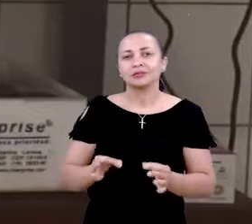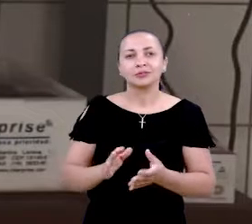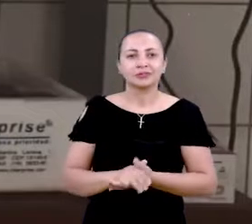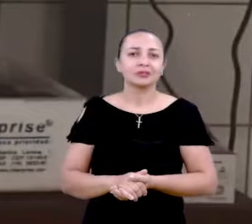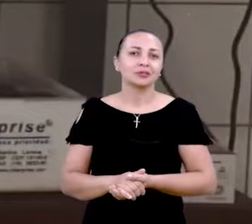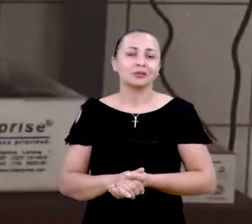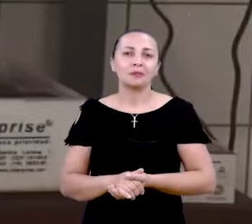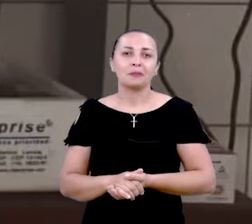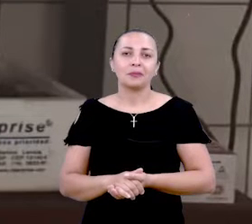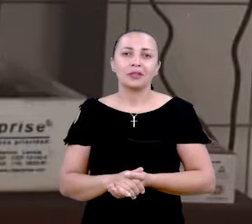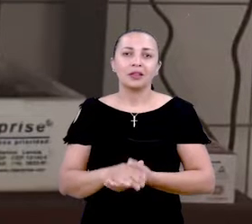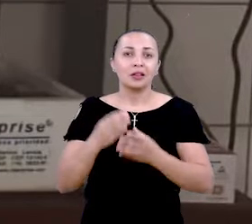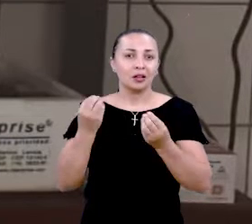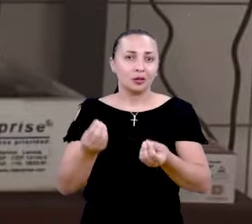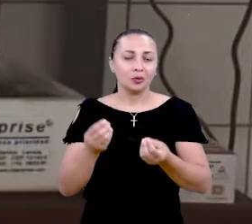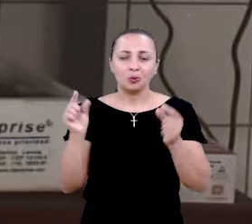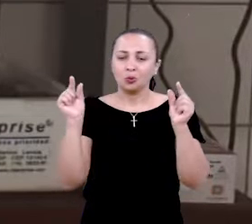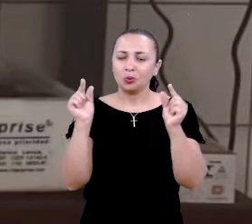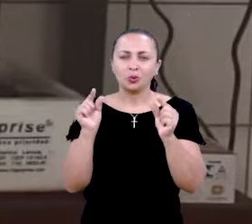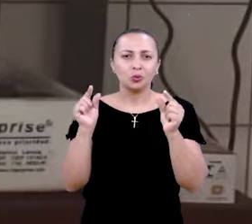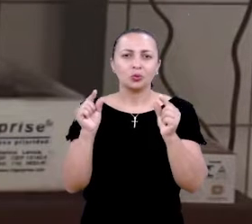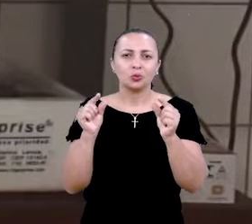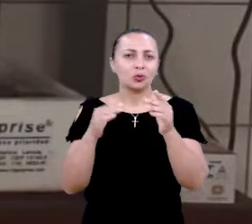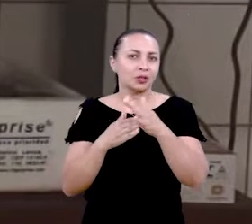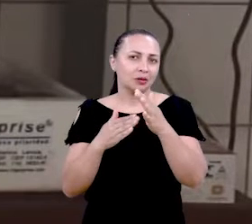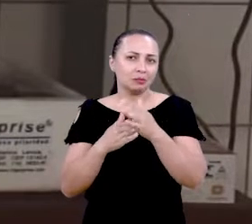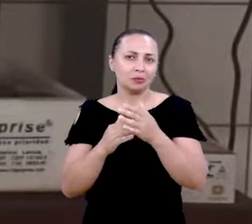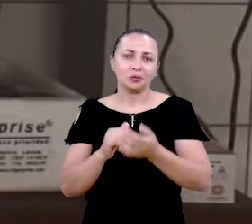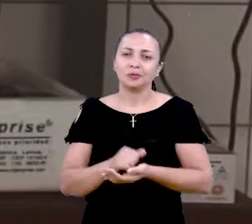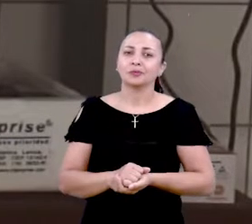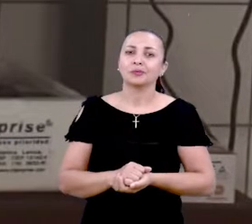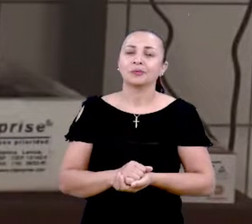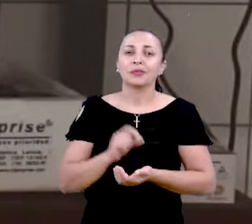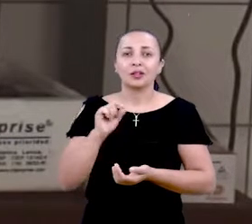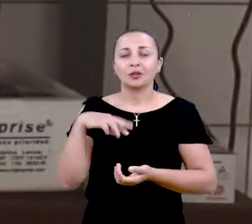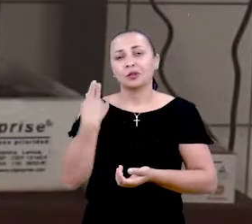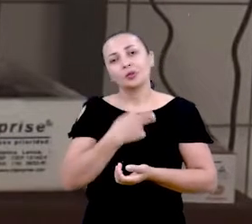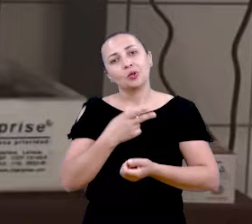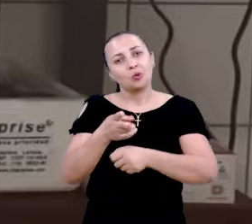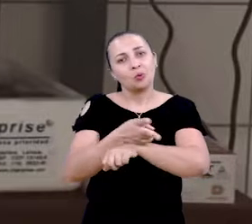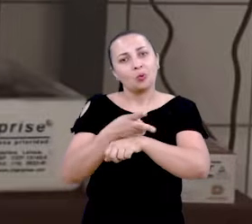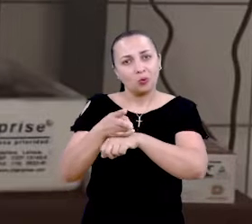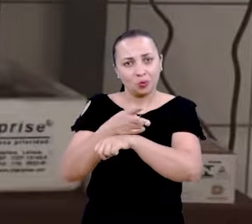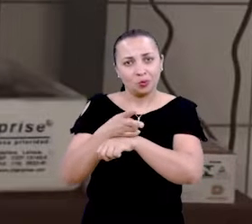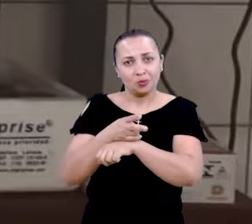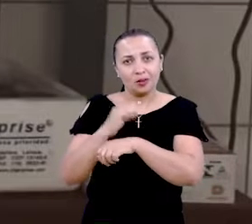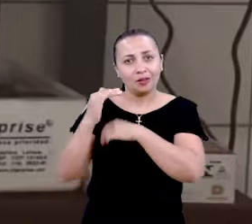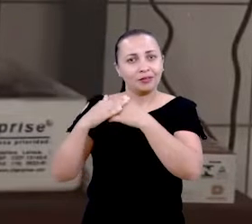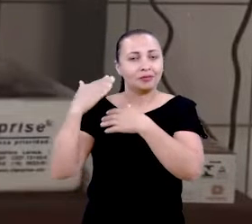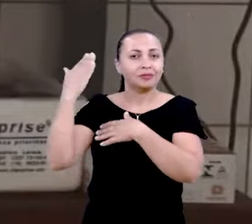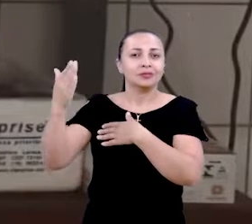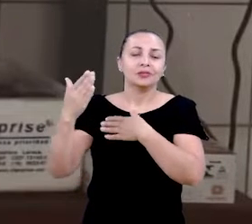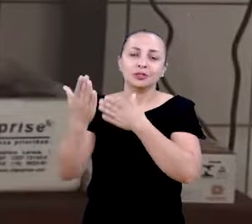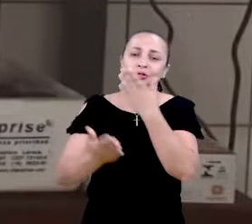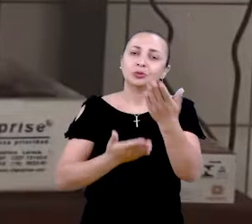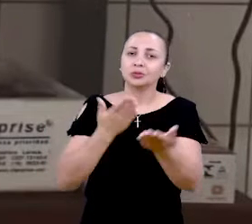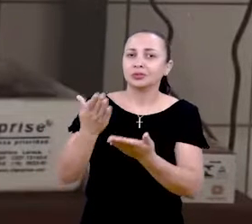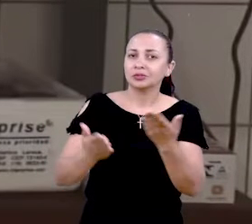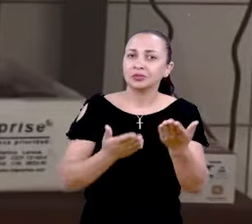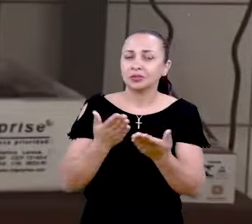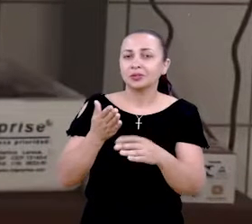e com um curto período de tempo. É o que a gente busca, né? Além de ser um